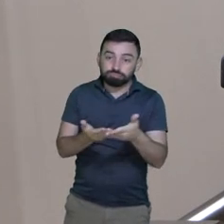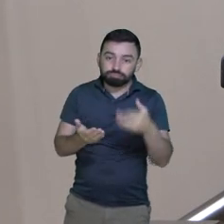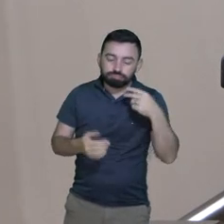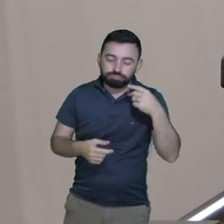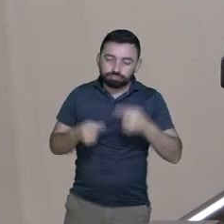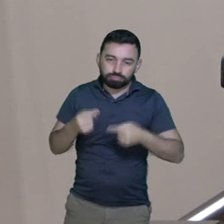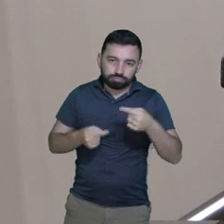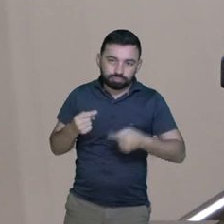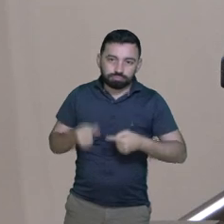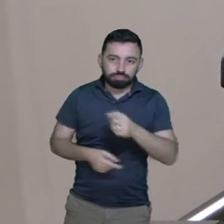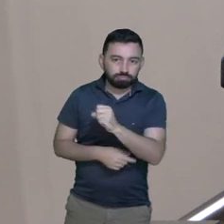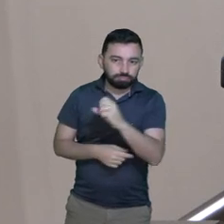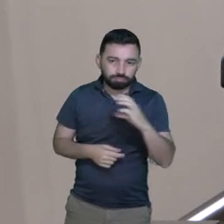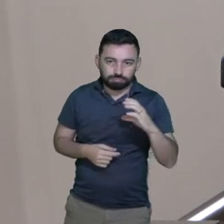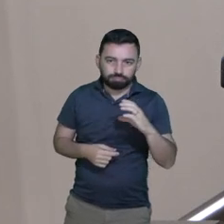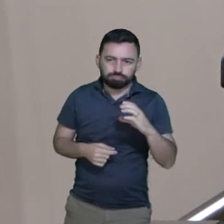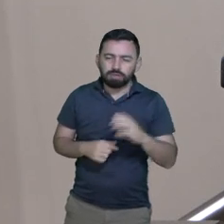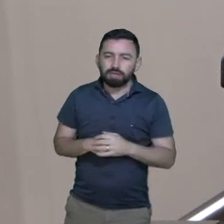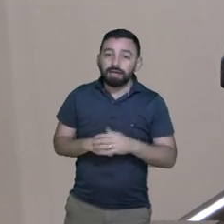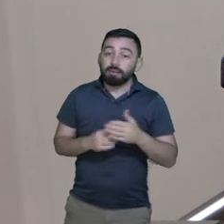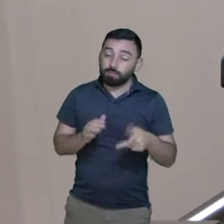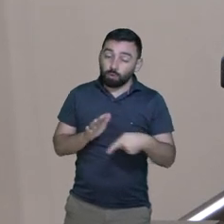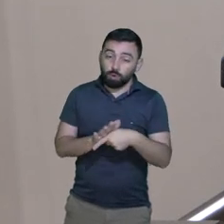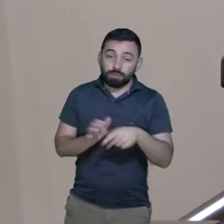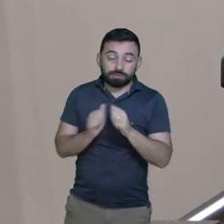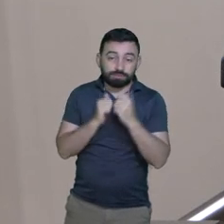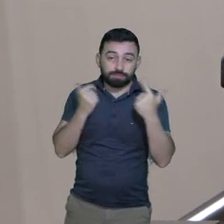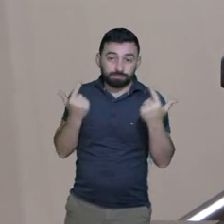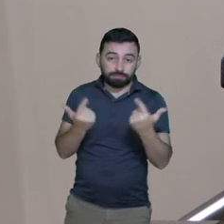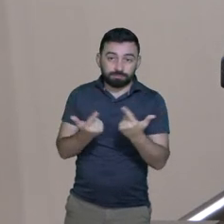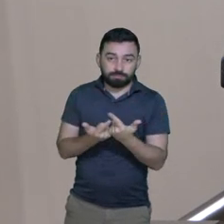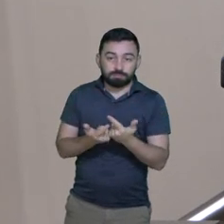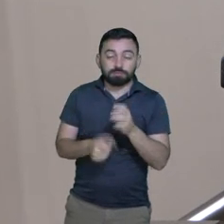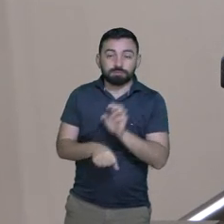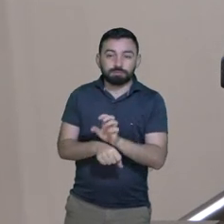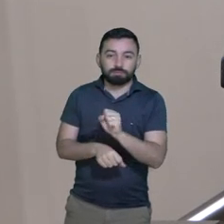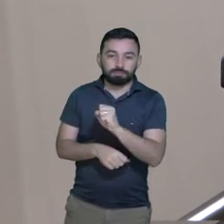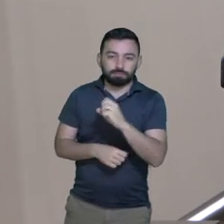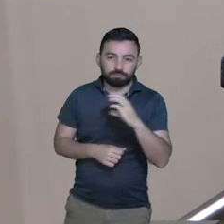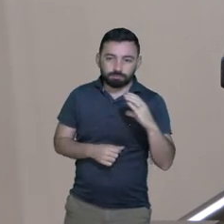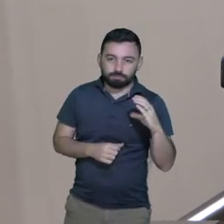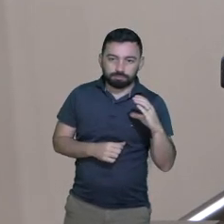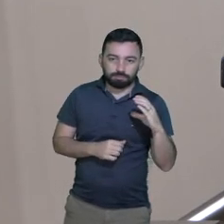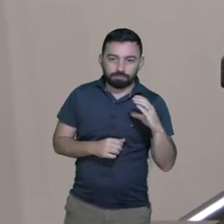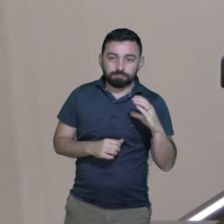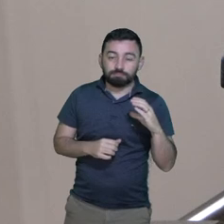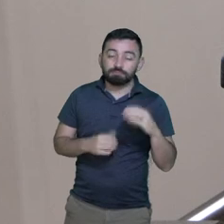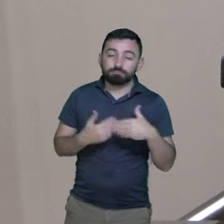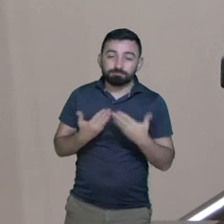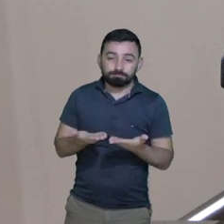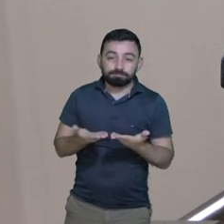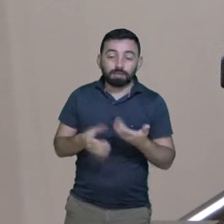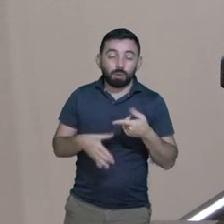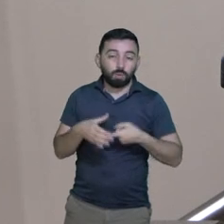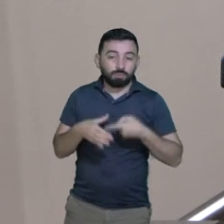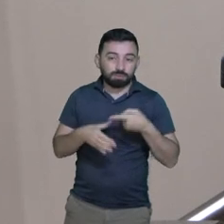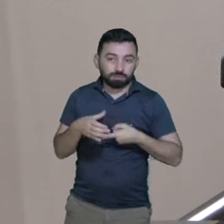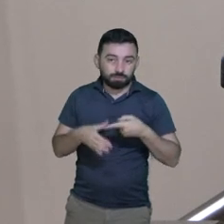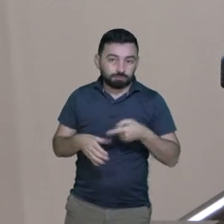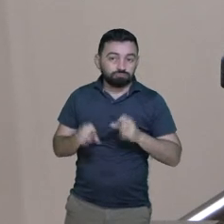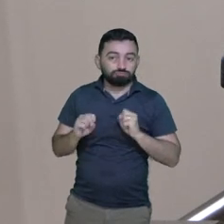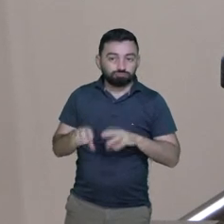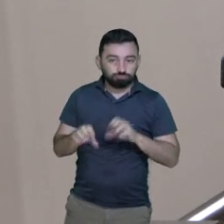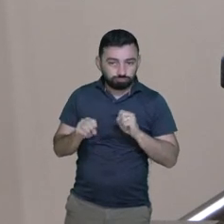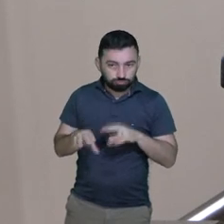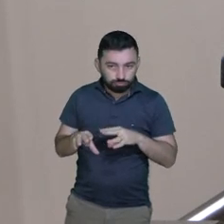Catarinense uma realização da Assembleia Legislativa do Estado de Santa Catarina por meio da comissão de educação